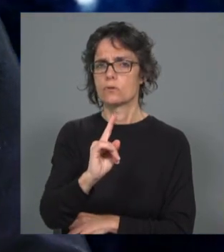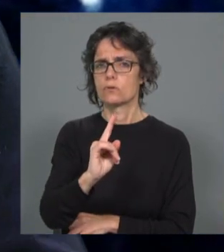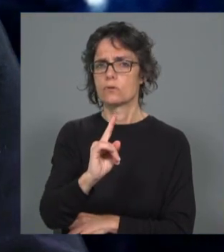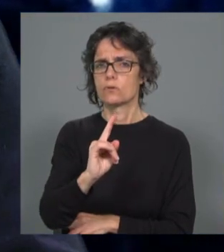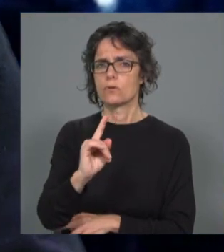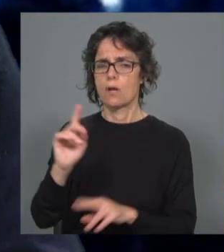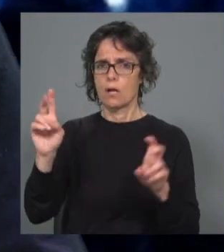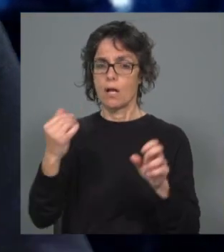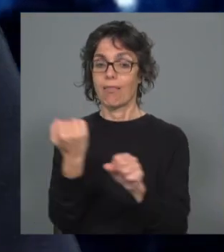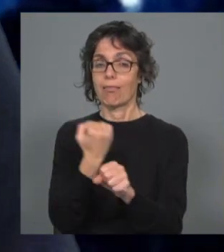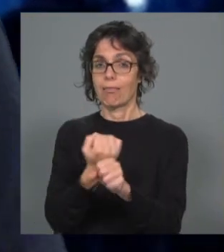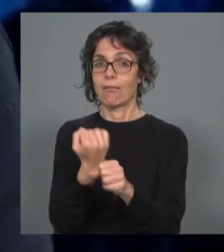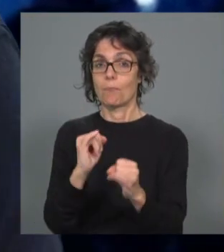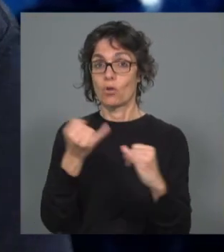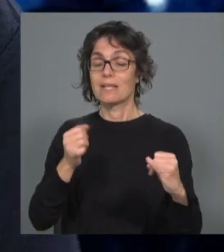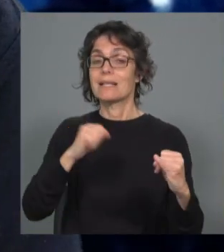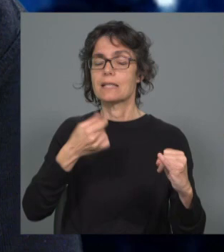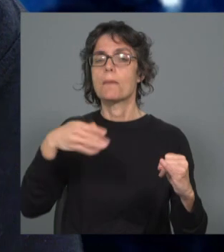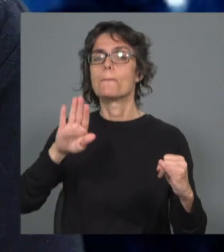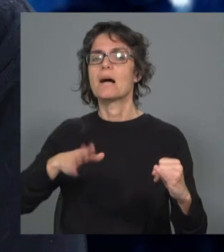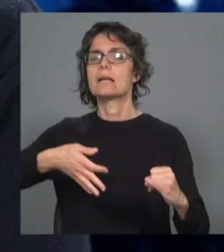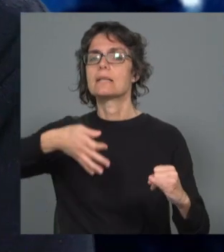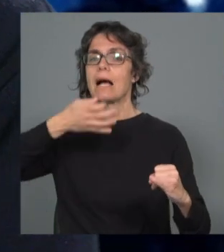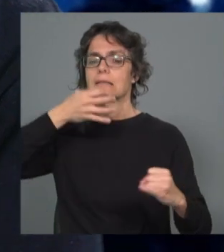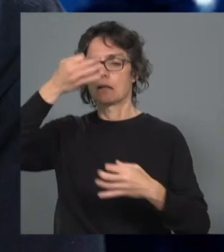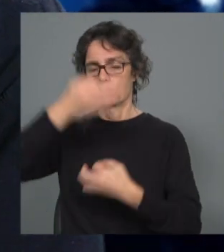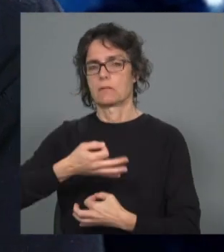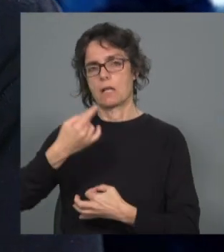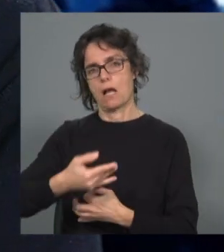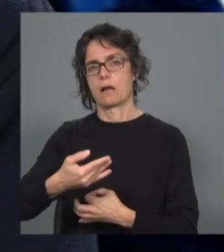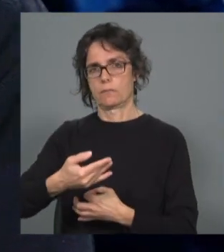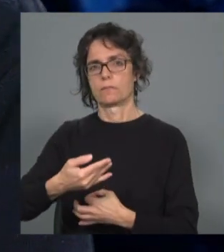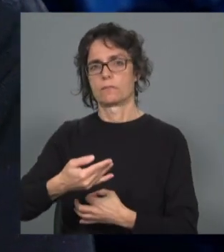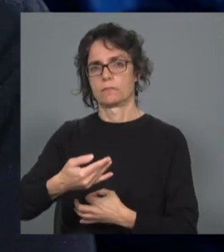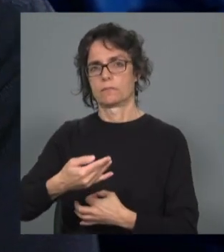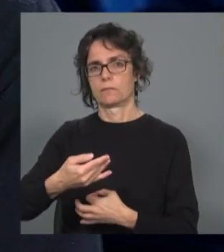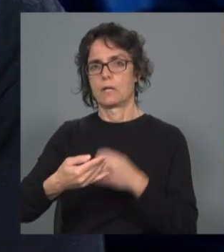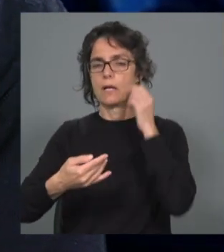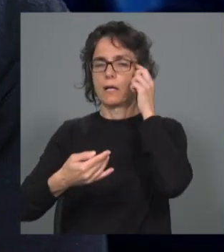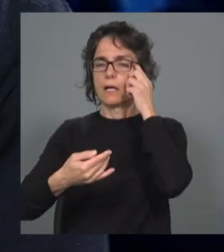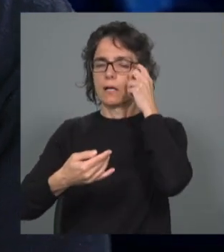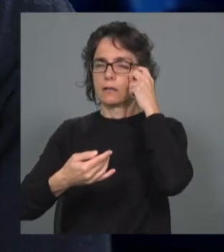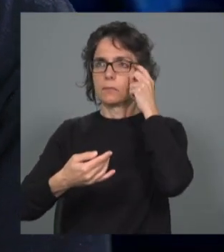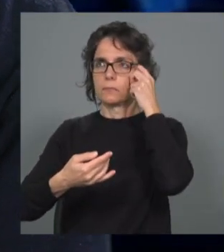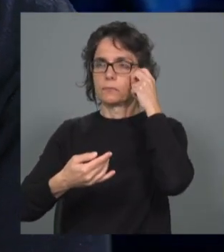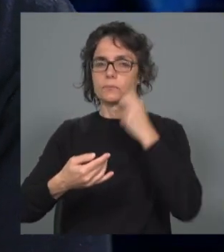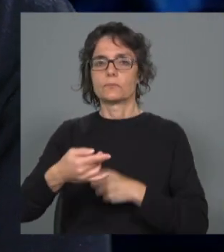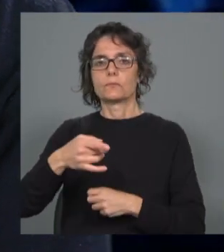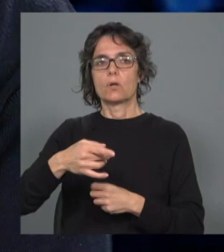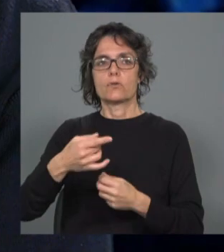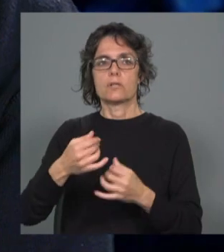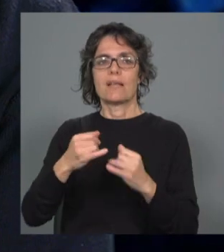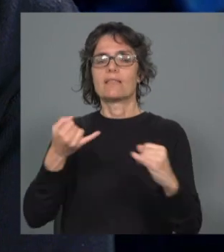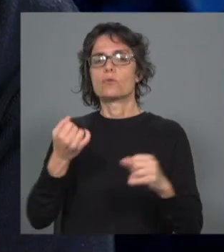trabalho digital sim, mas tem que ser digno. Portanto, não pode ser de qualquer maneira. Aliás, hoje